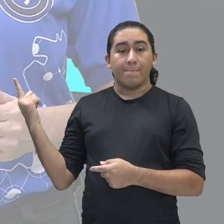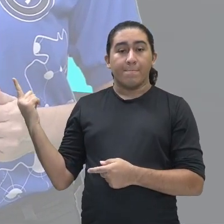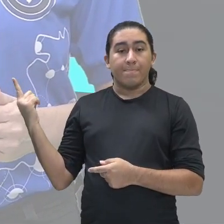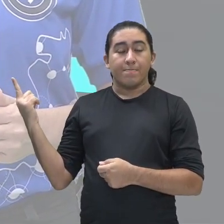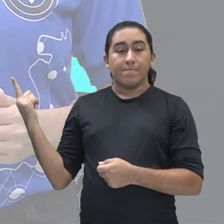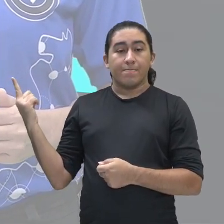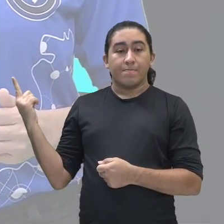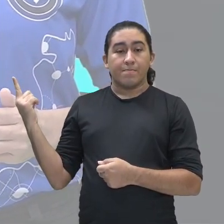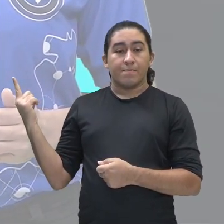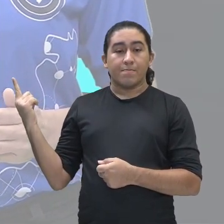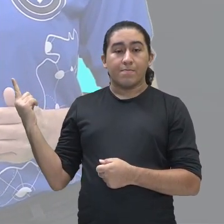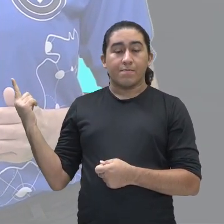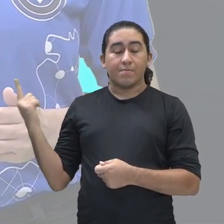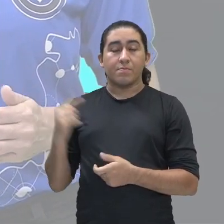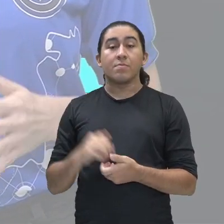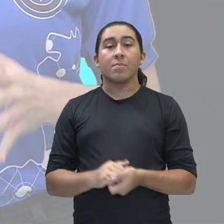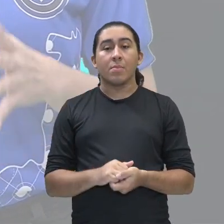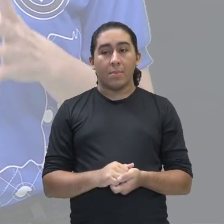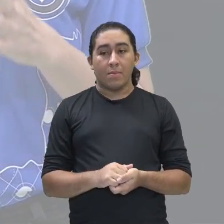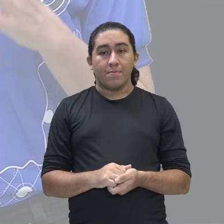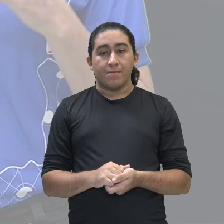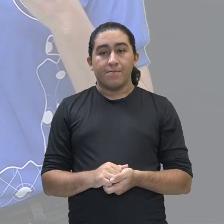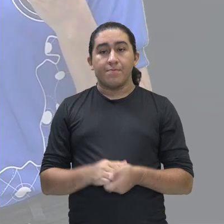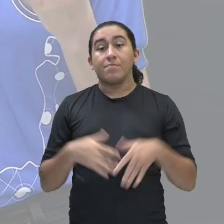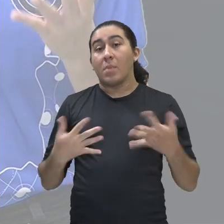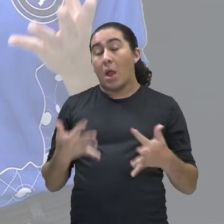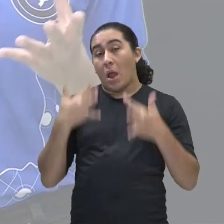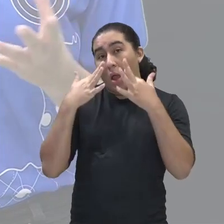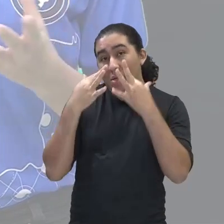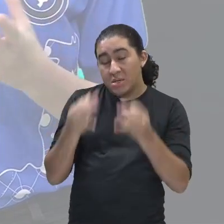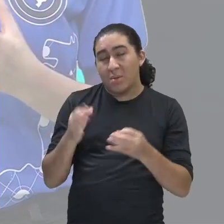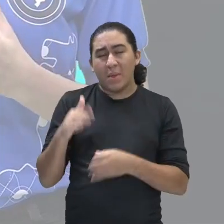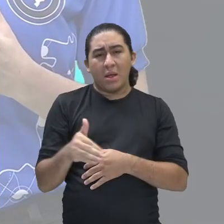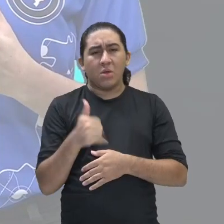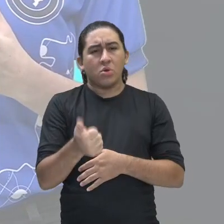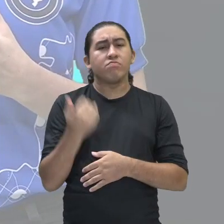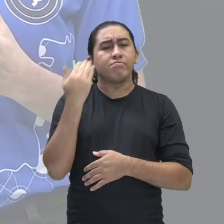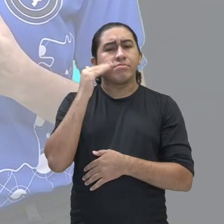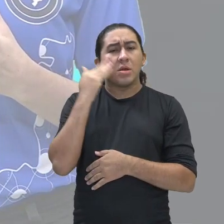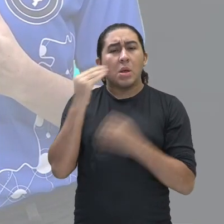child, children. Então, vamos ver mais um pouquinho da árvore